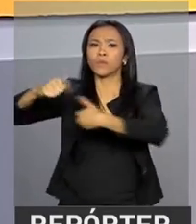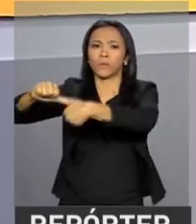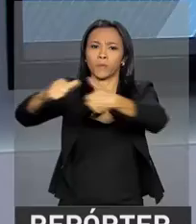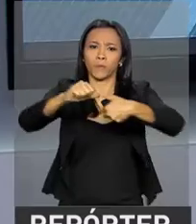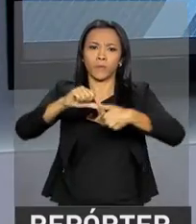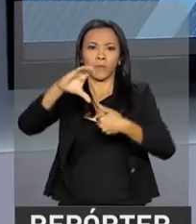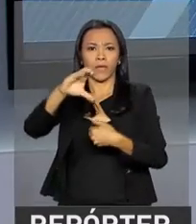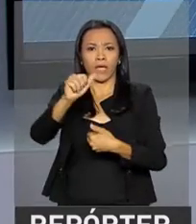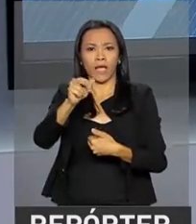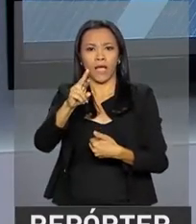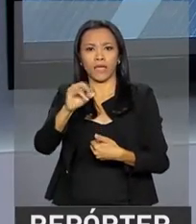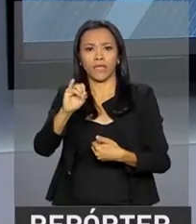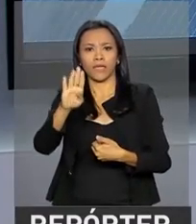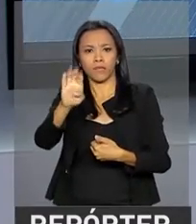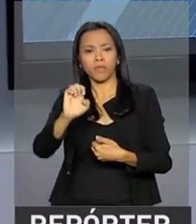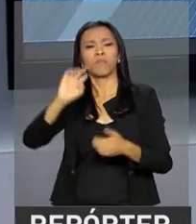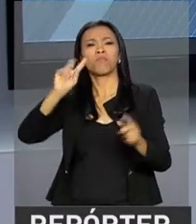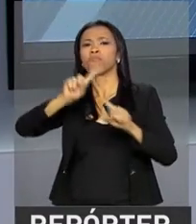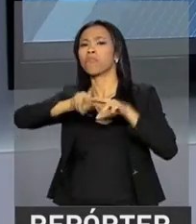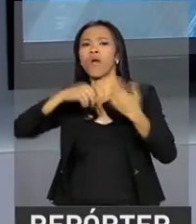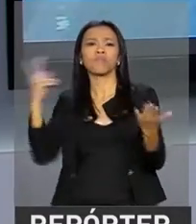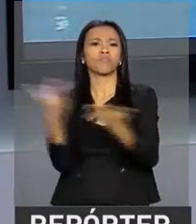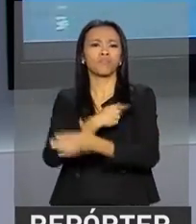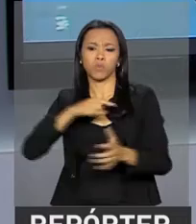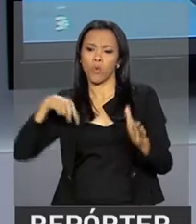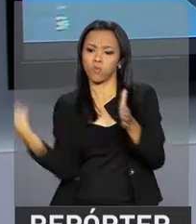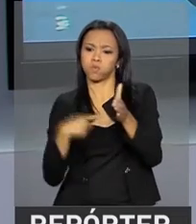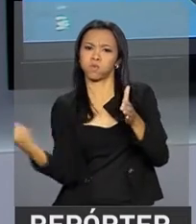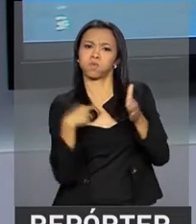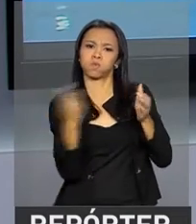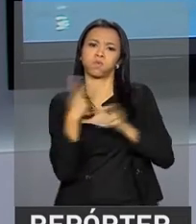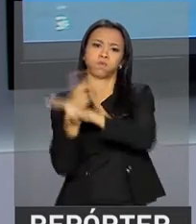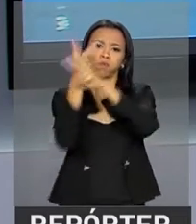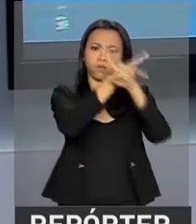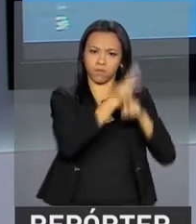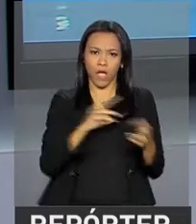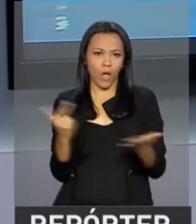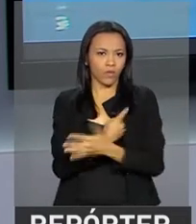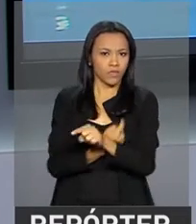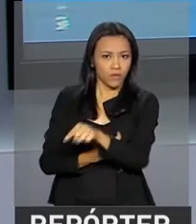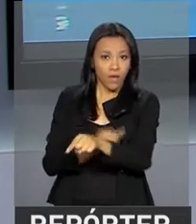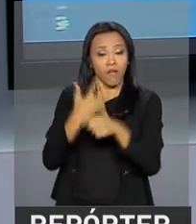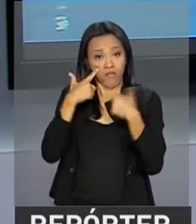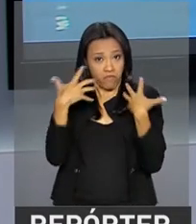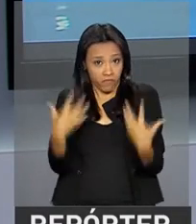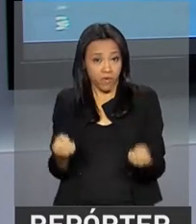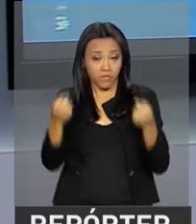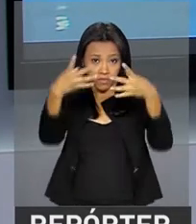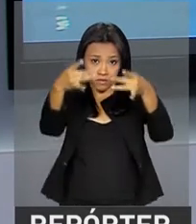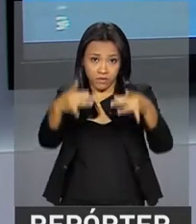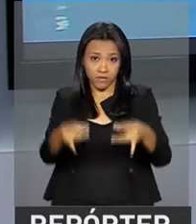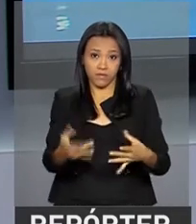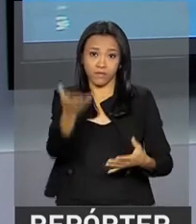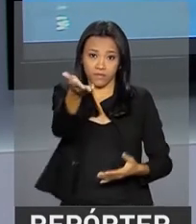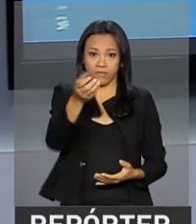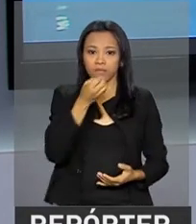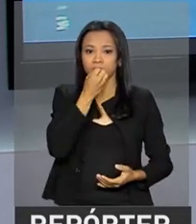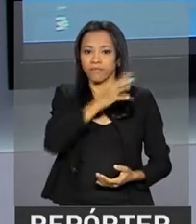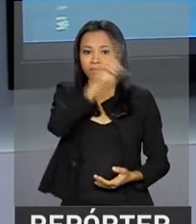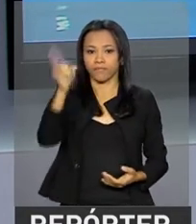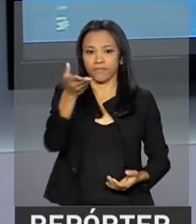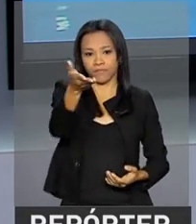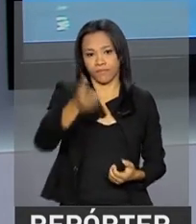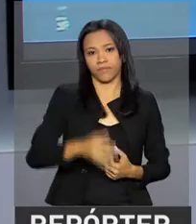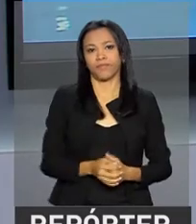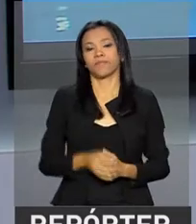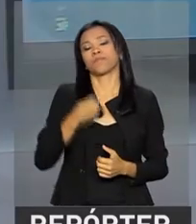Caribe. Vamos então ao Palácio Planalto saber os detalhes ao vivo com o repórter João Pedro Neto. Bom dia, João. Carol,